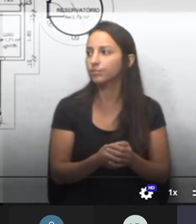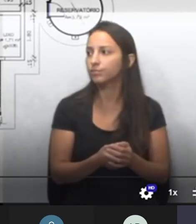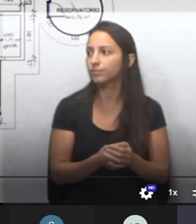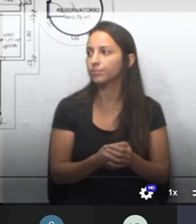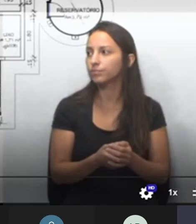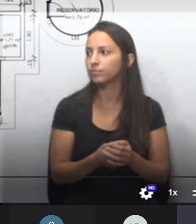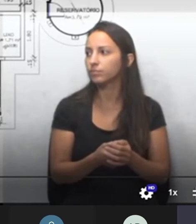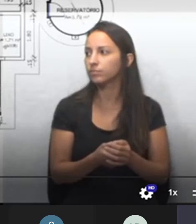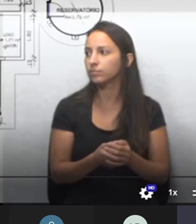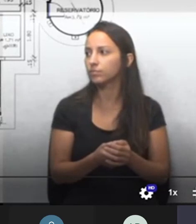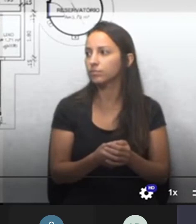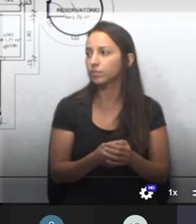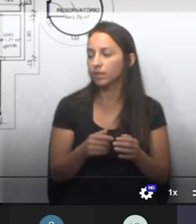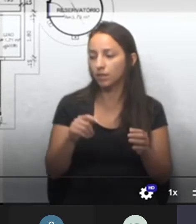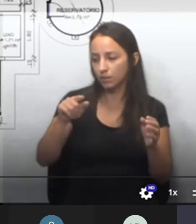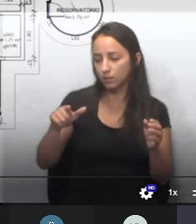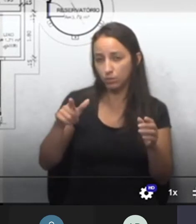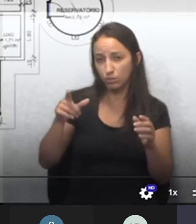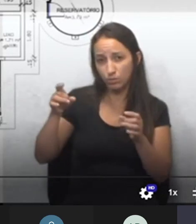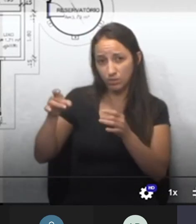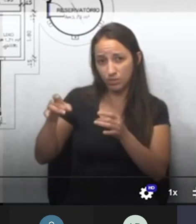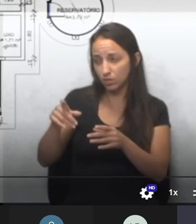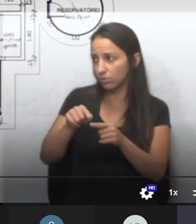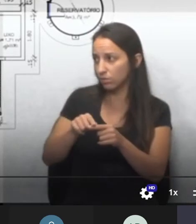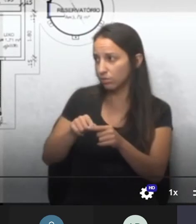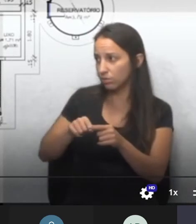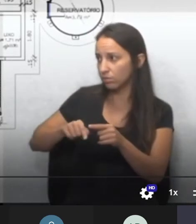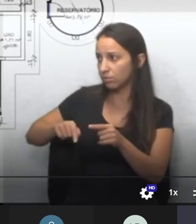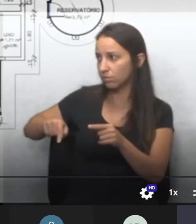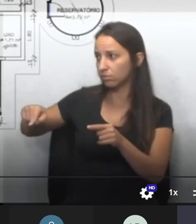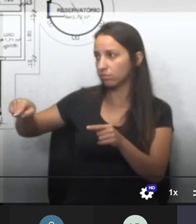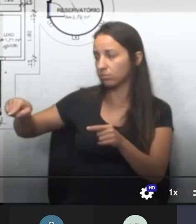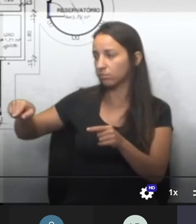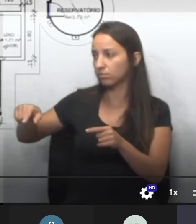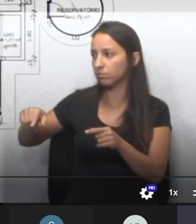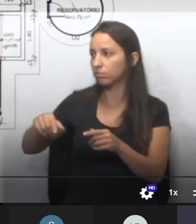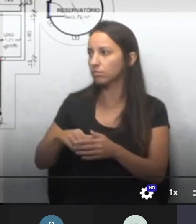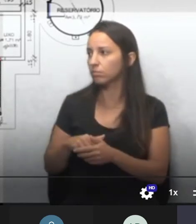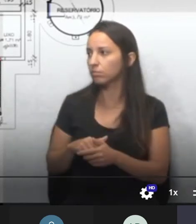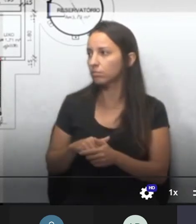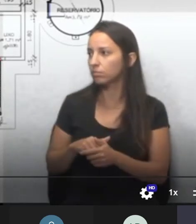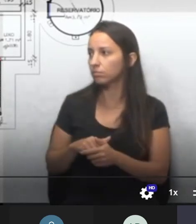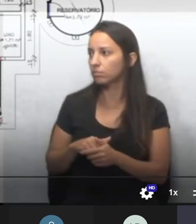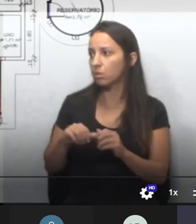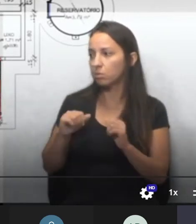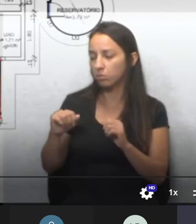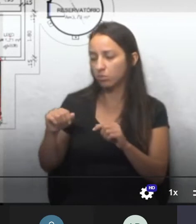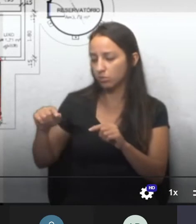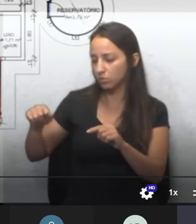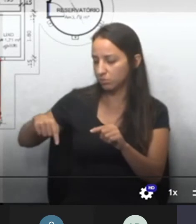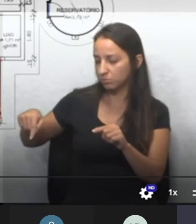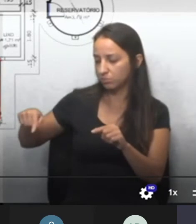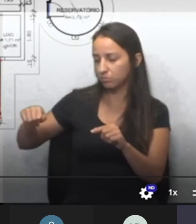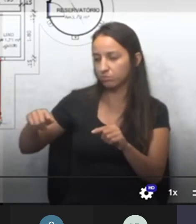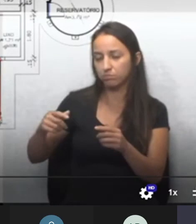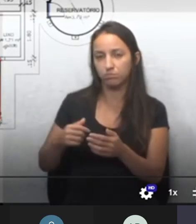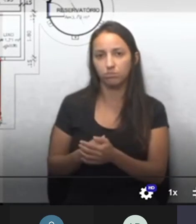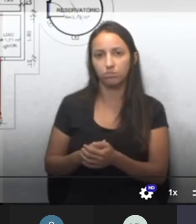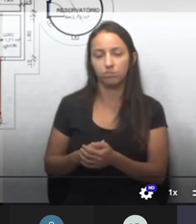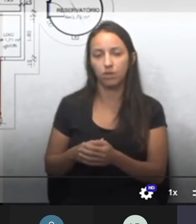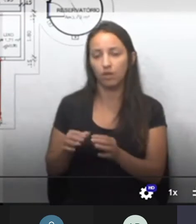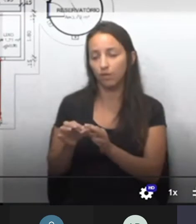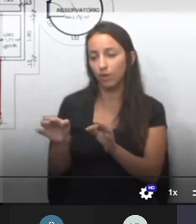para o outro lado o lixo. E veja que o lixo está aqui, né? Ele poderia estar aqui, por exemplo, olha, por que não? Sem ficar